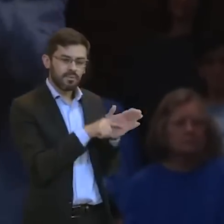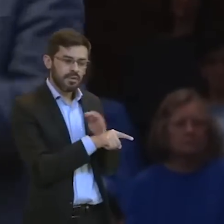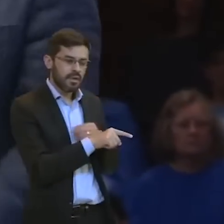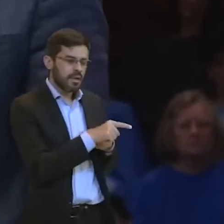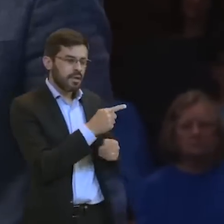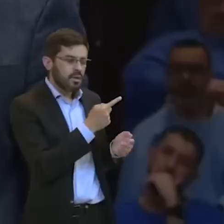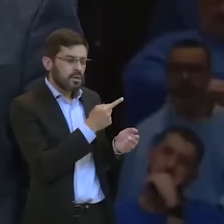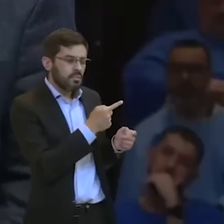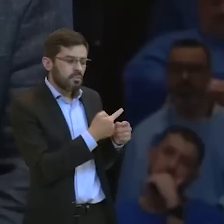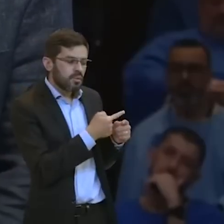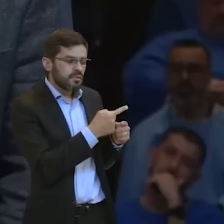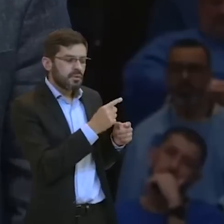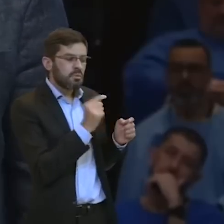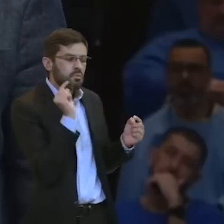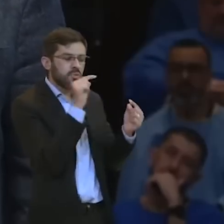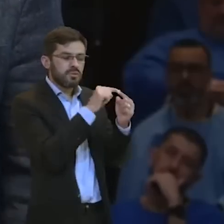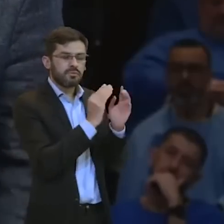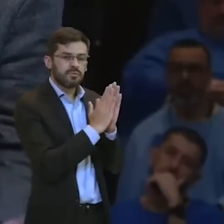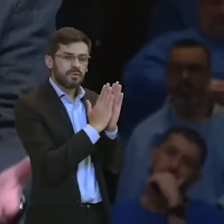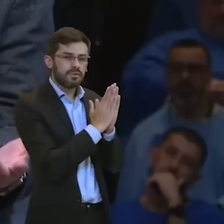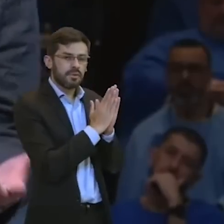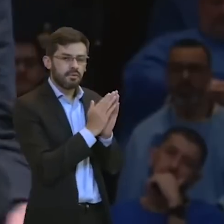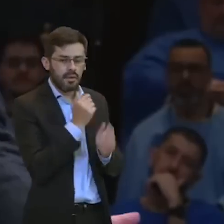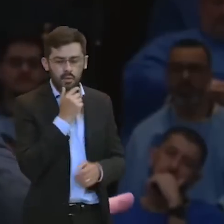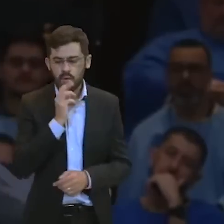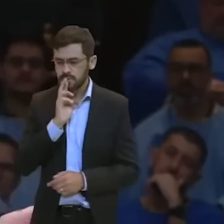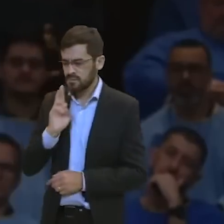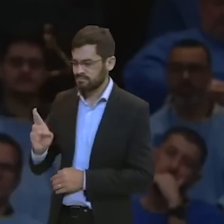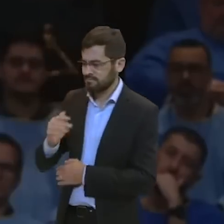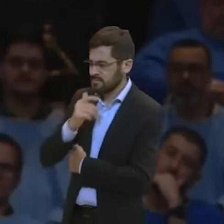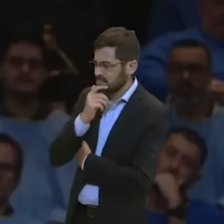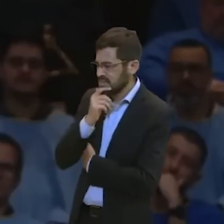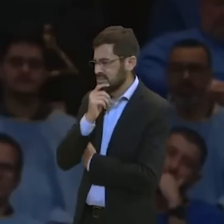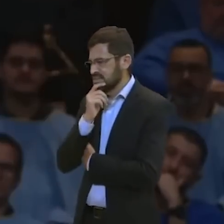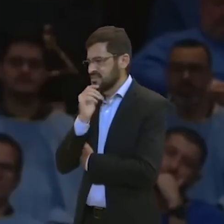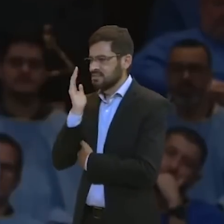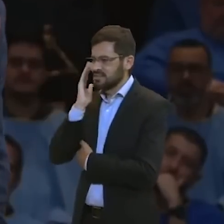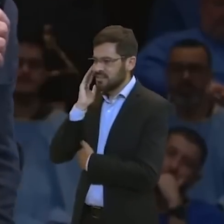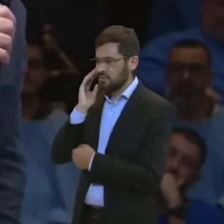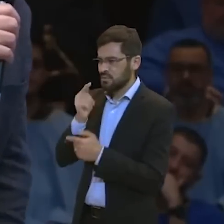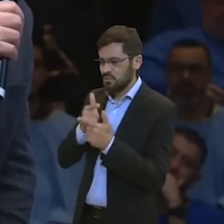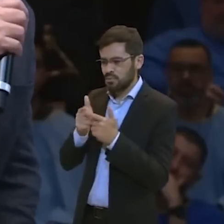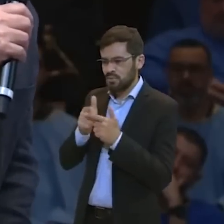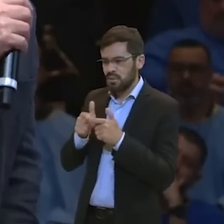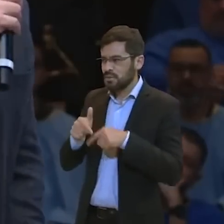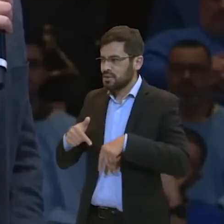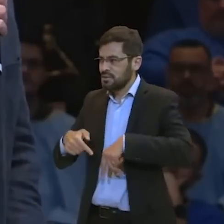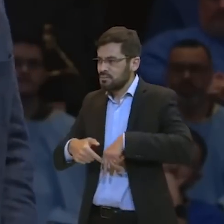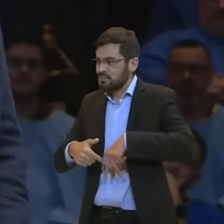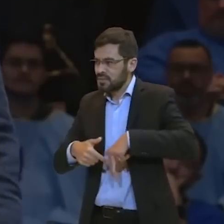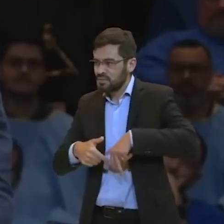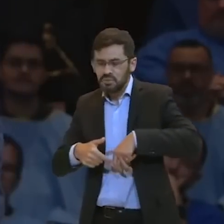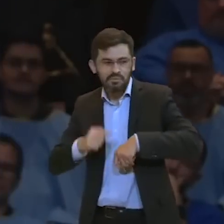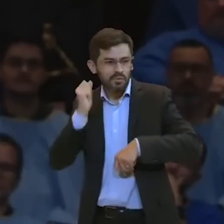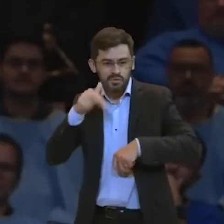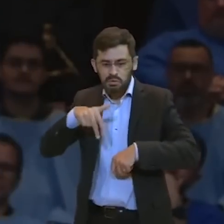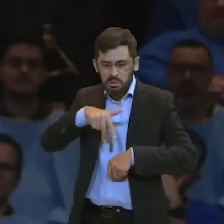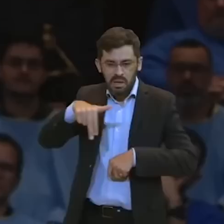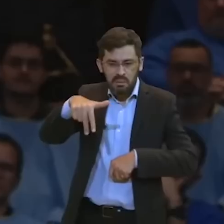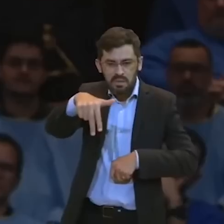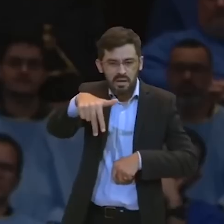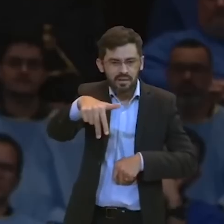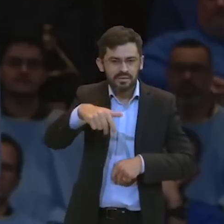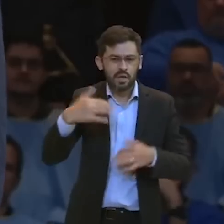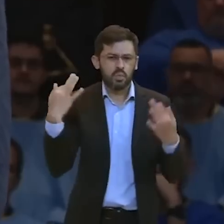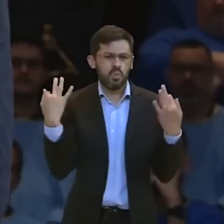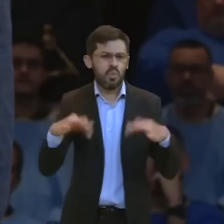por que você quer que eu ore? E ele disse: sabe, eu estou com um problema no joelho, não consigo andar direito, está